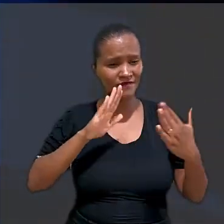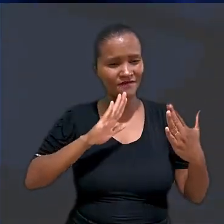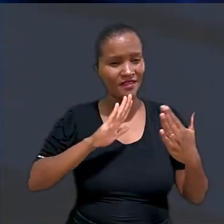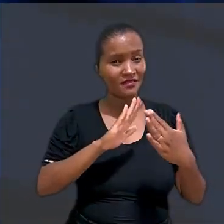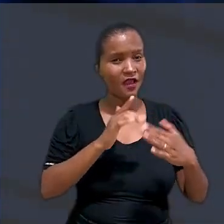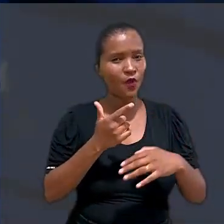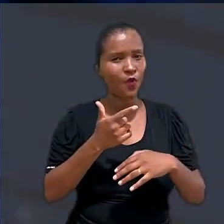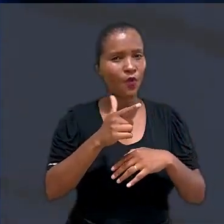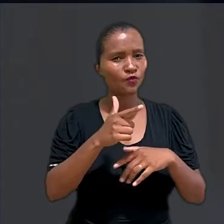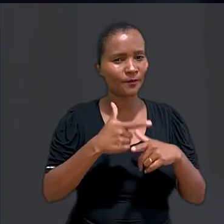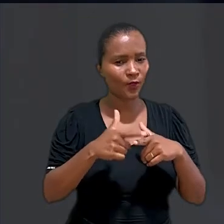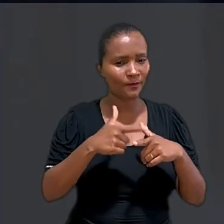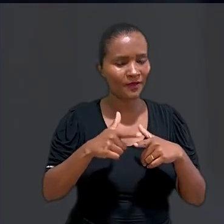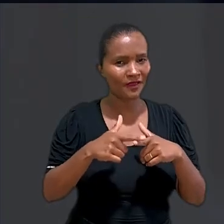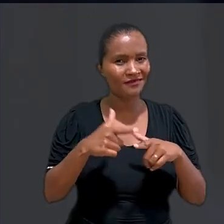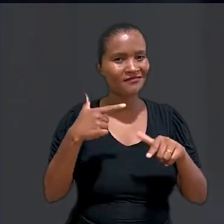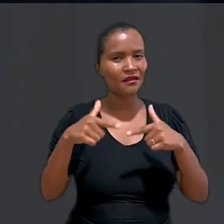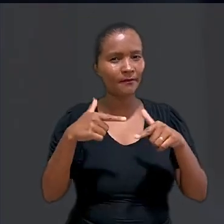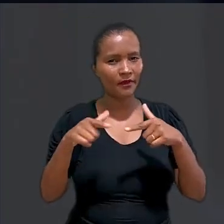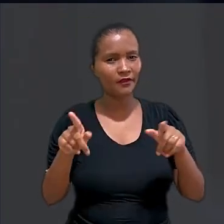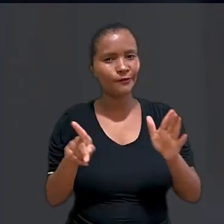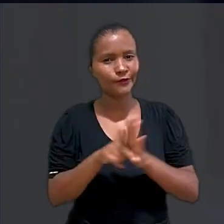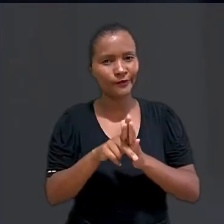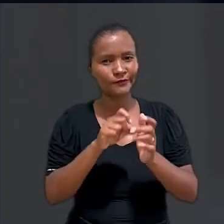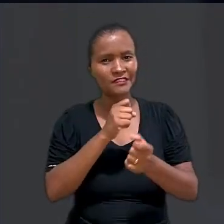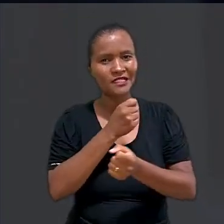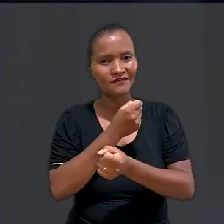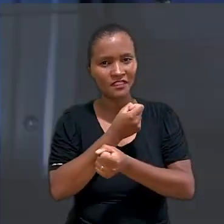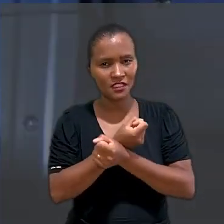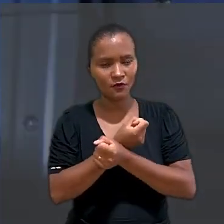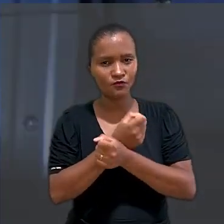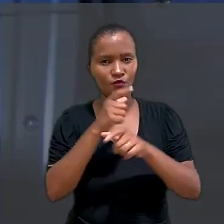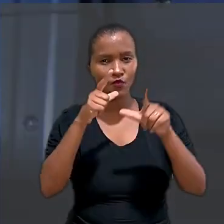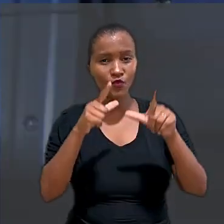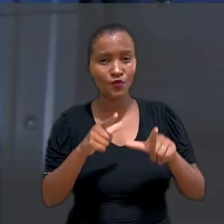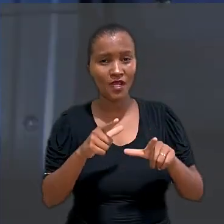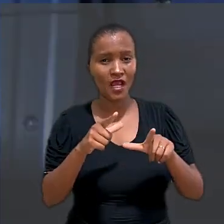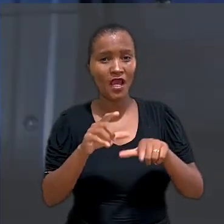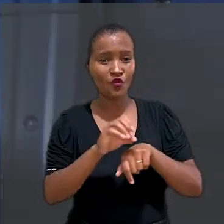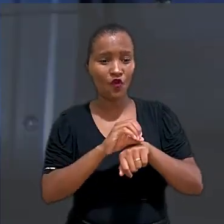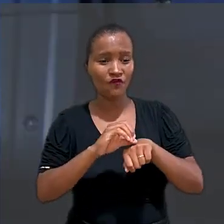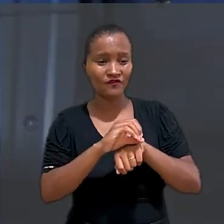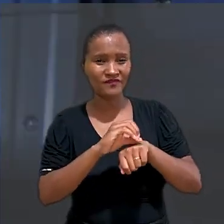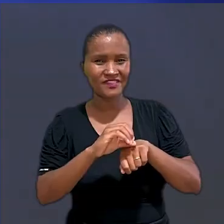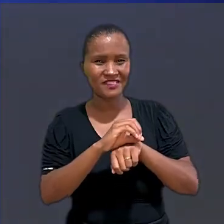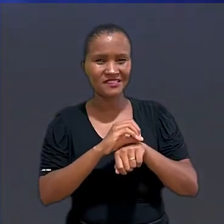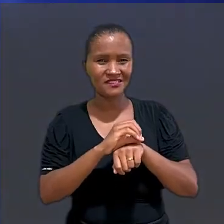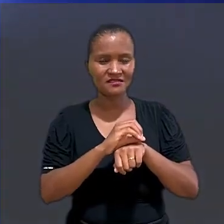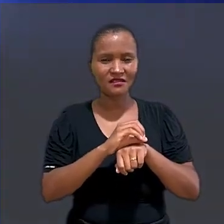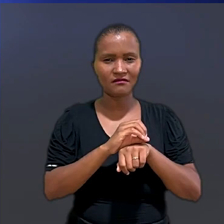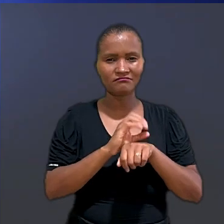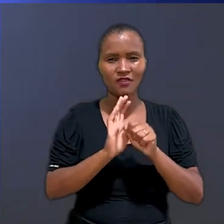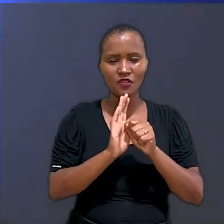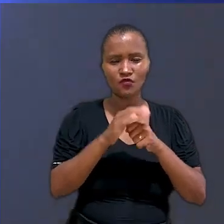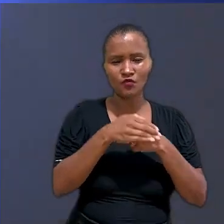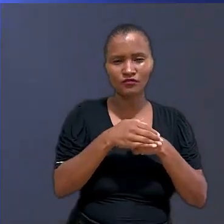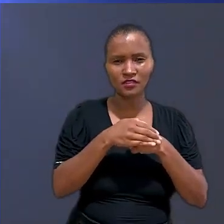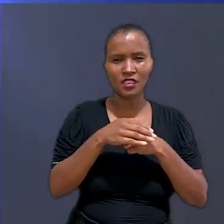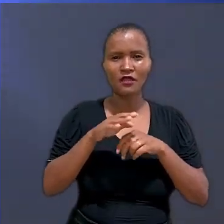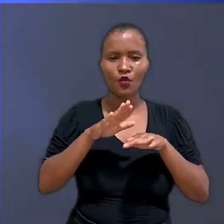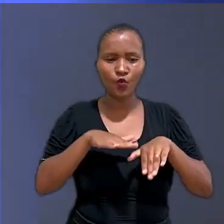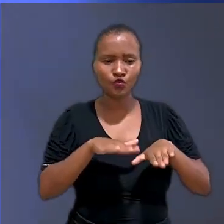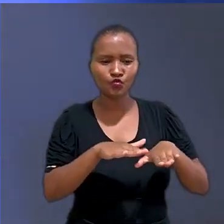enfrentar outra travessia. O trabalho análogo à escravidão em uma oficina clandestina de costura na cidade de São